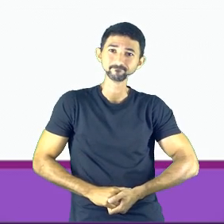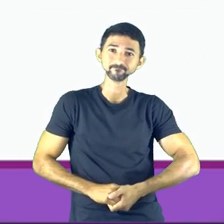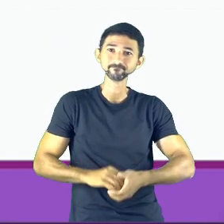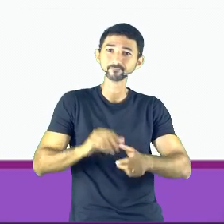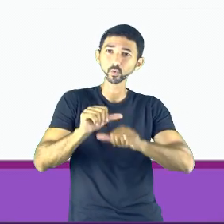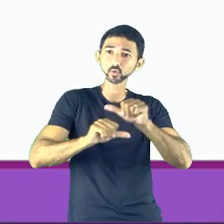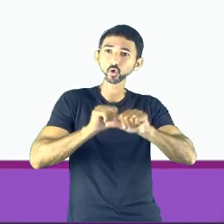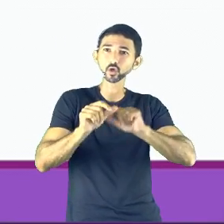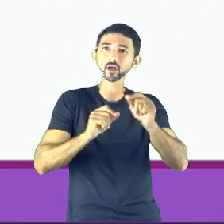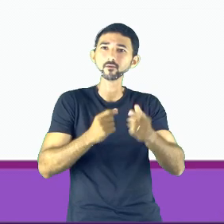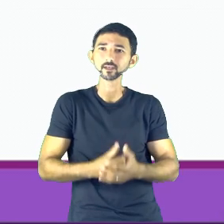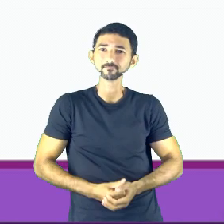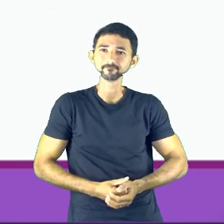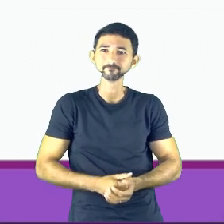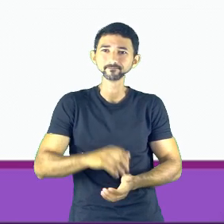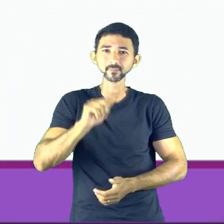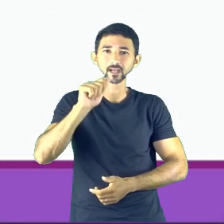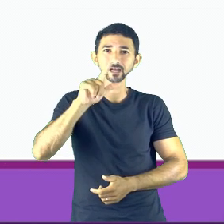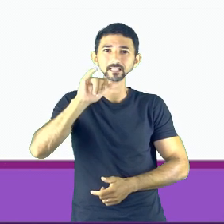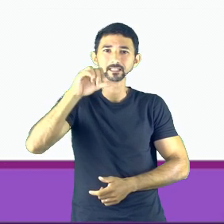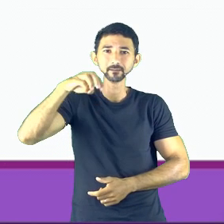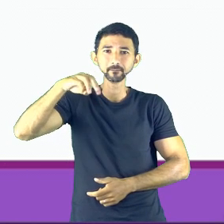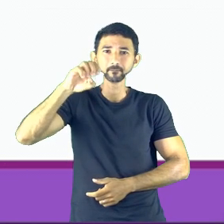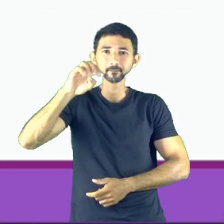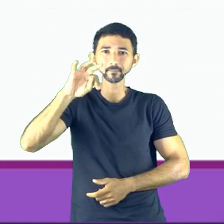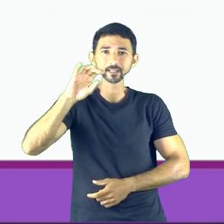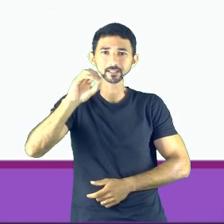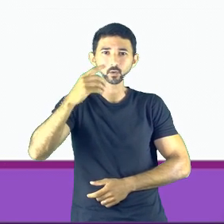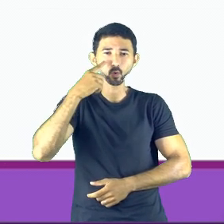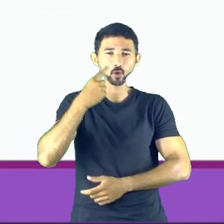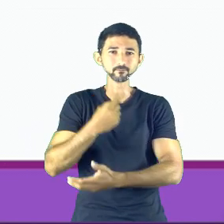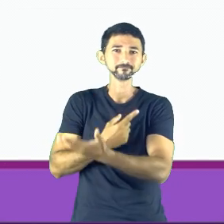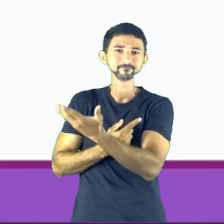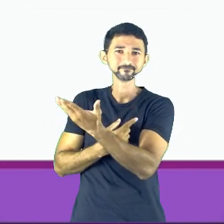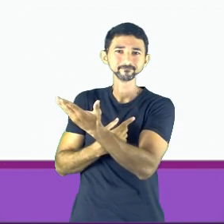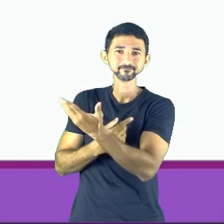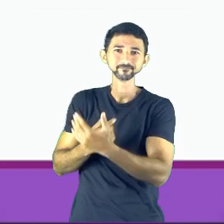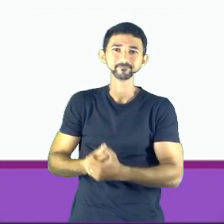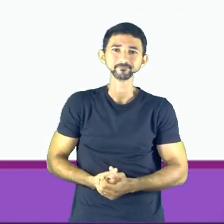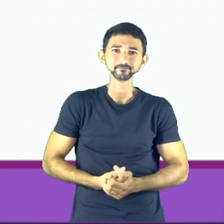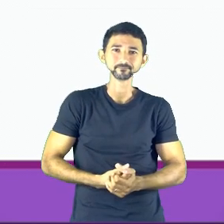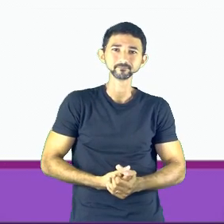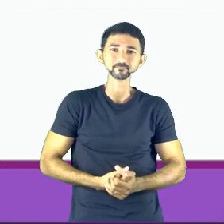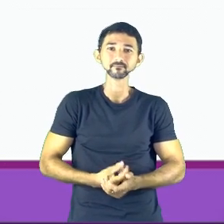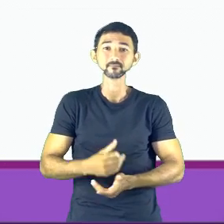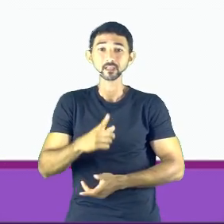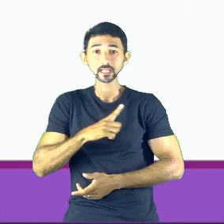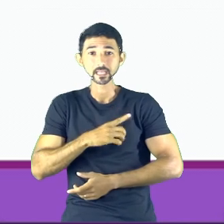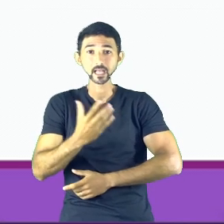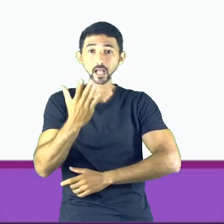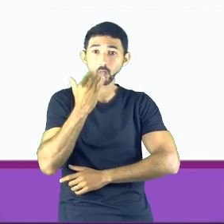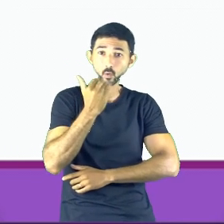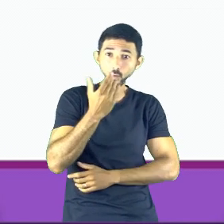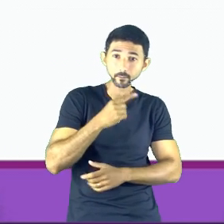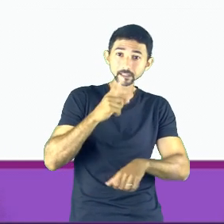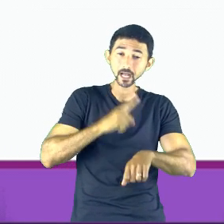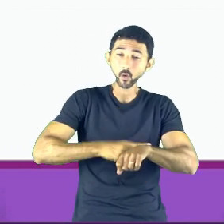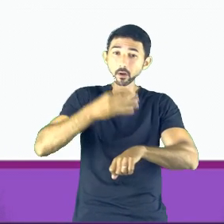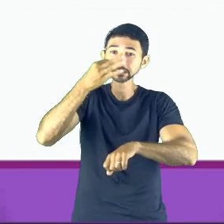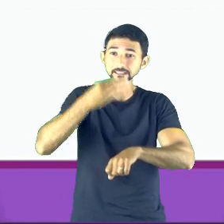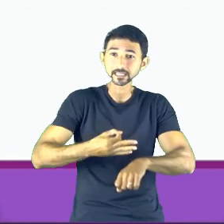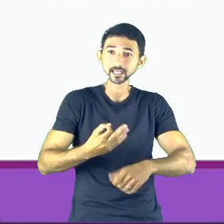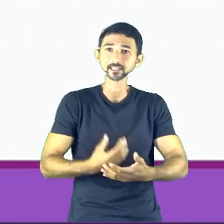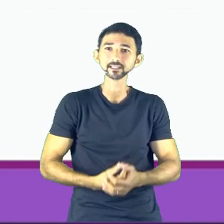tranquilo, né? A palavra comida tem a ver com alimento. Portanto, a frase reescrita ficaria deste jeito assim, ó: eu